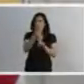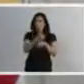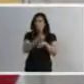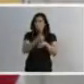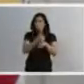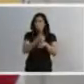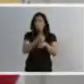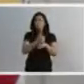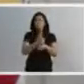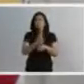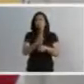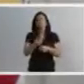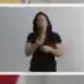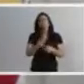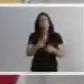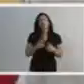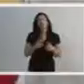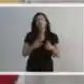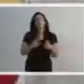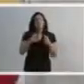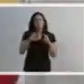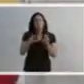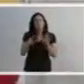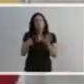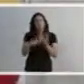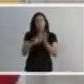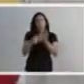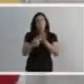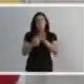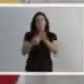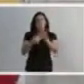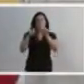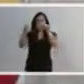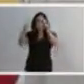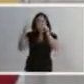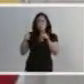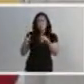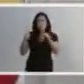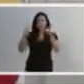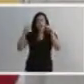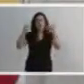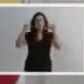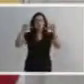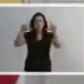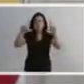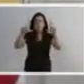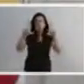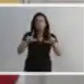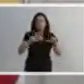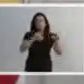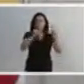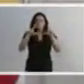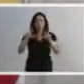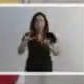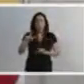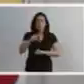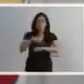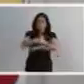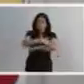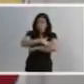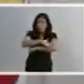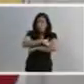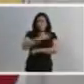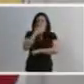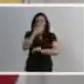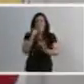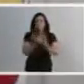mercado de câmbio local constituindo para exposição dos nossos artistas - um local de referência para exposições uma praça símbolo para nossos